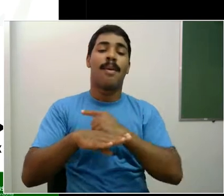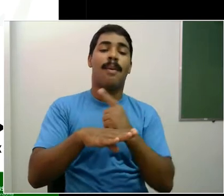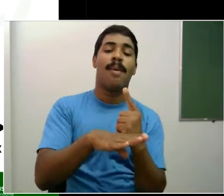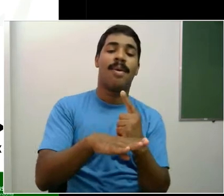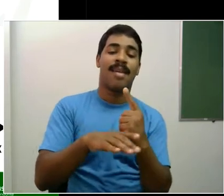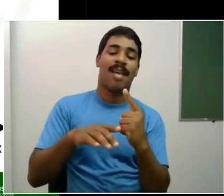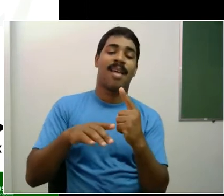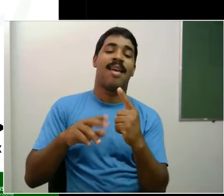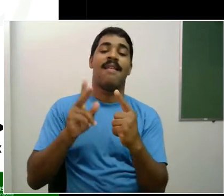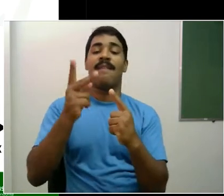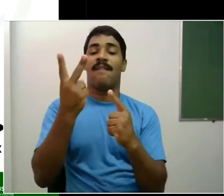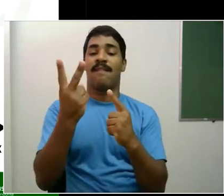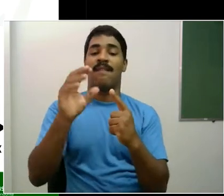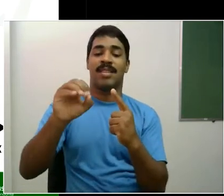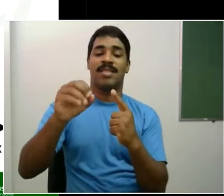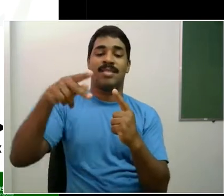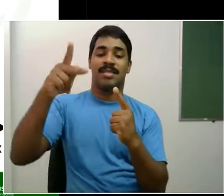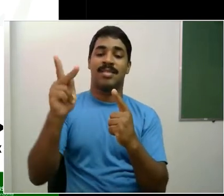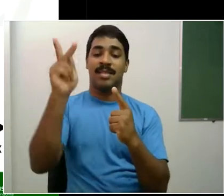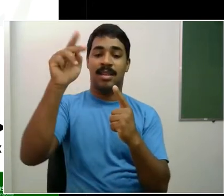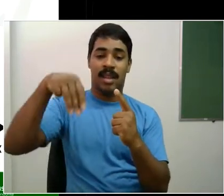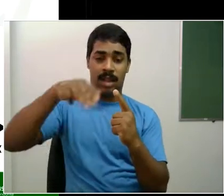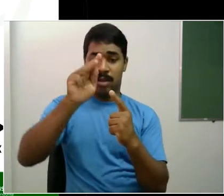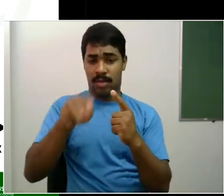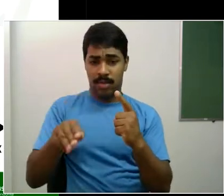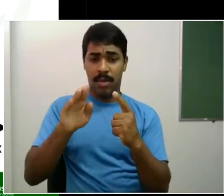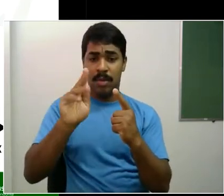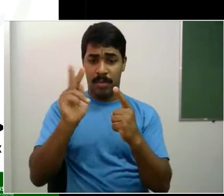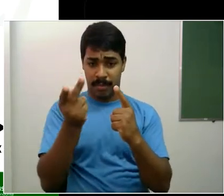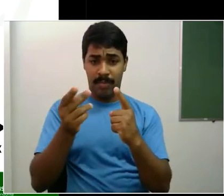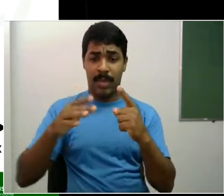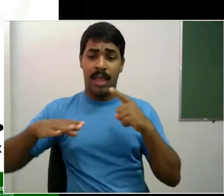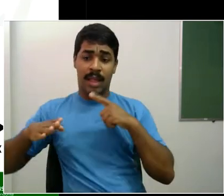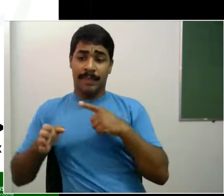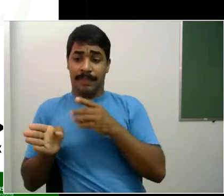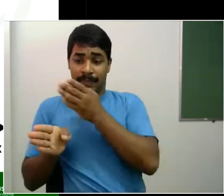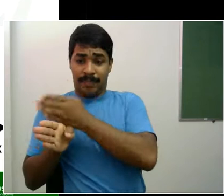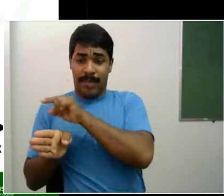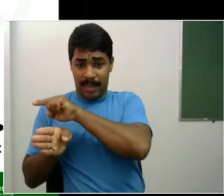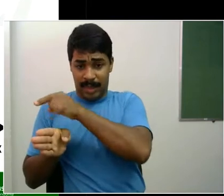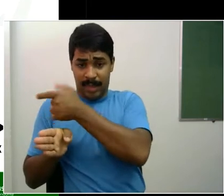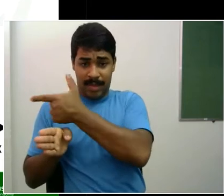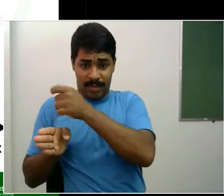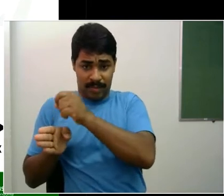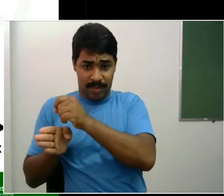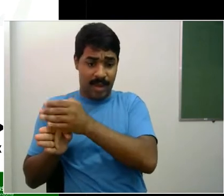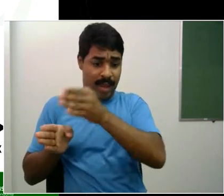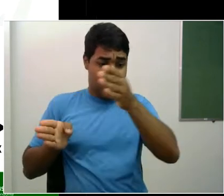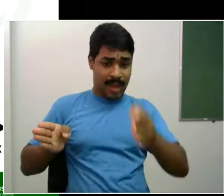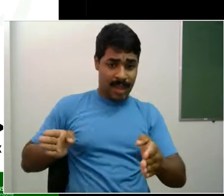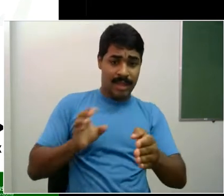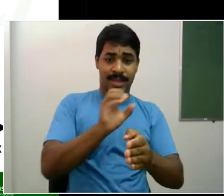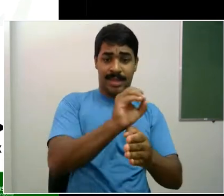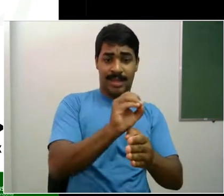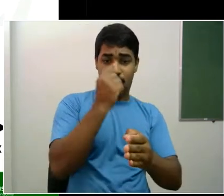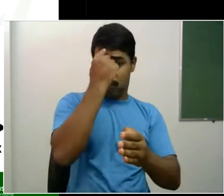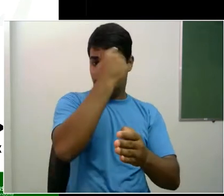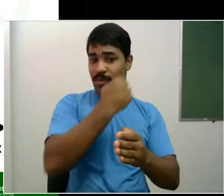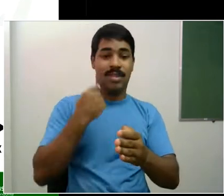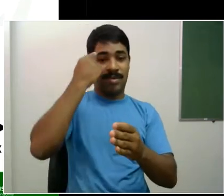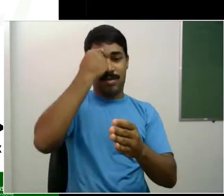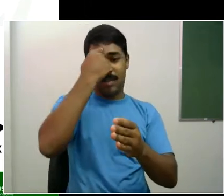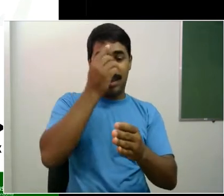1 hora. Para ele mudar dessa segunda para essa terceira, também gastou mais 1 hora, né? Então,